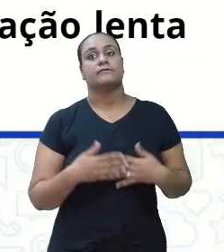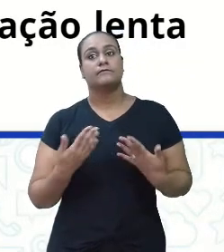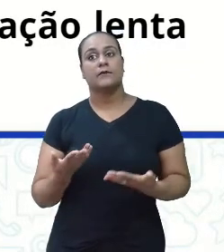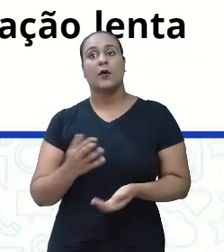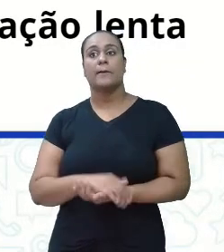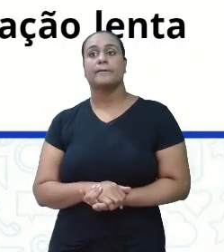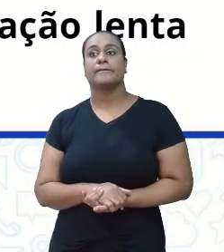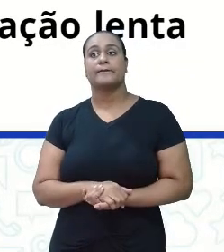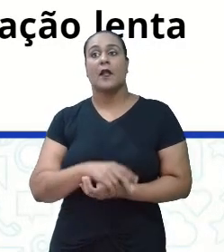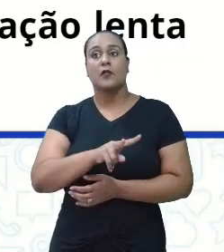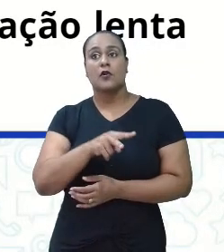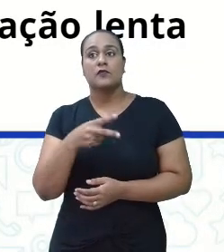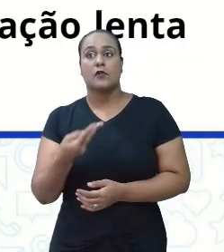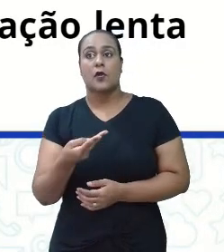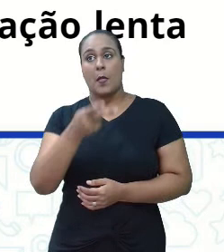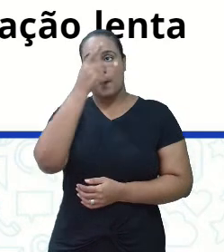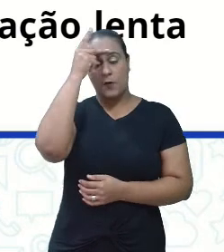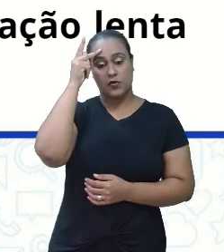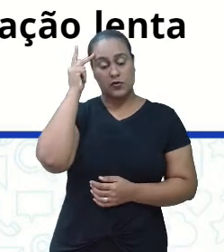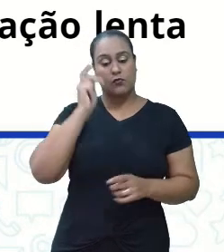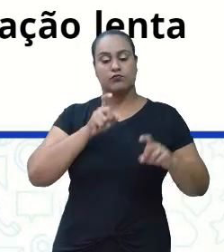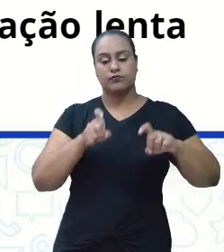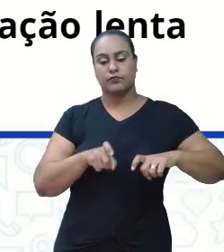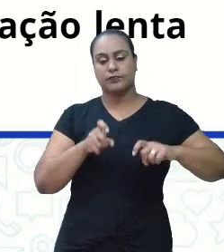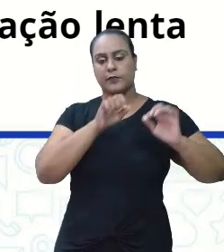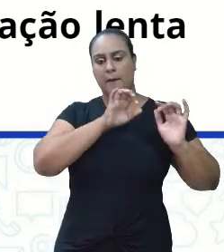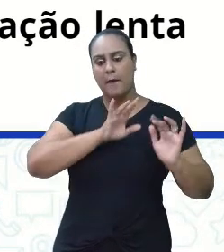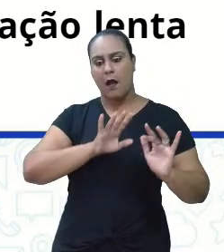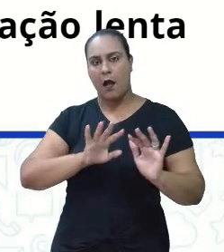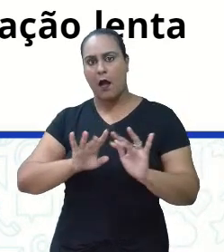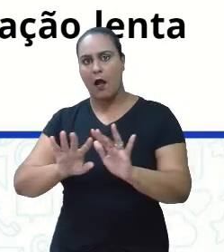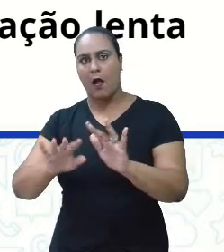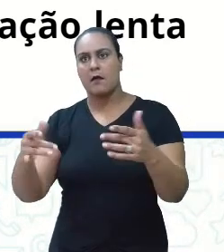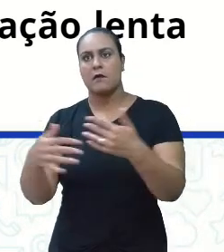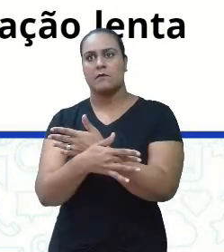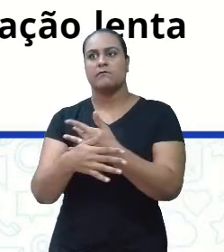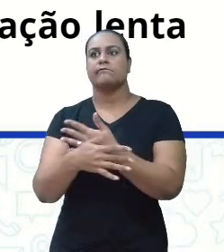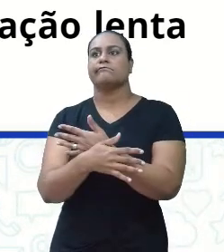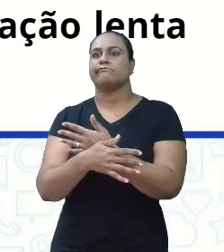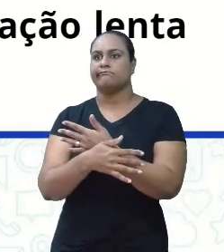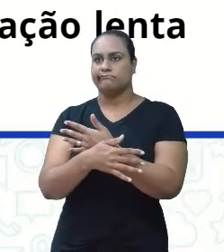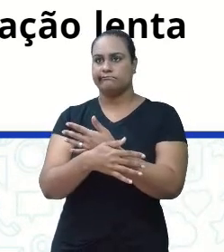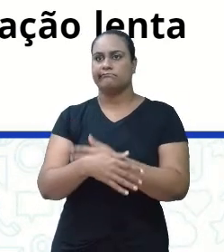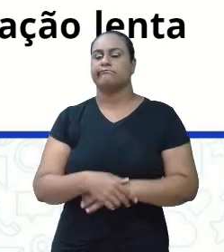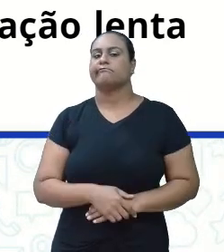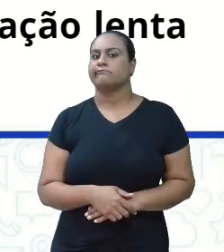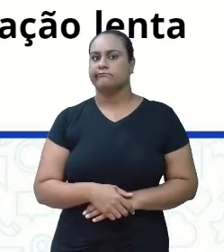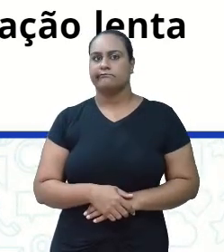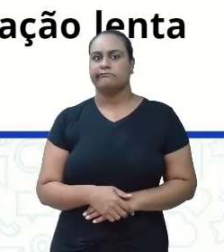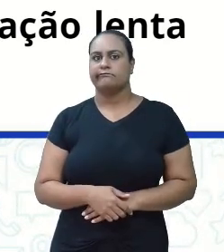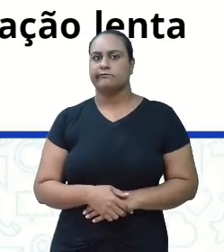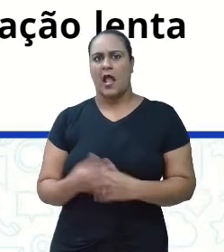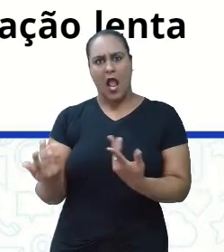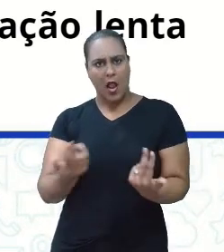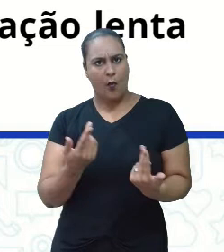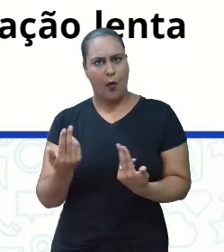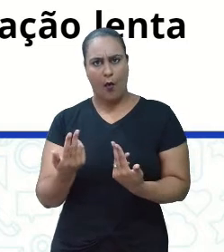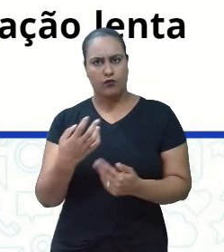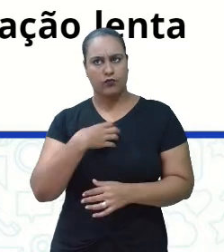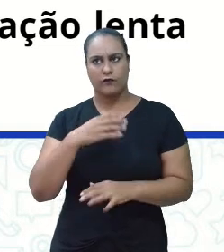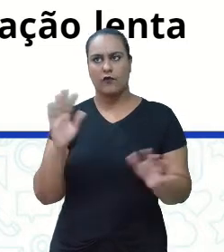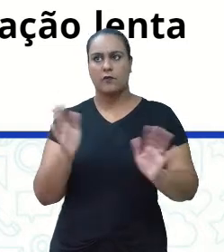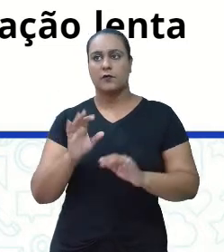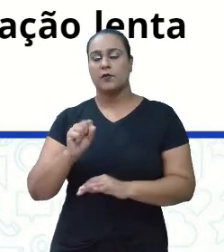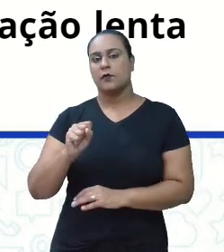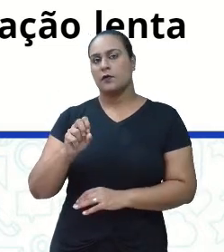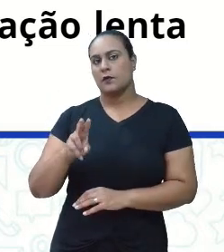ritmo de transferência da população do meio rural para o meio urbano é bastante heterogêneo, ou seja, não é de uma forma igual. No Sudeste,